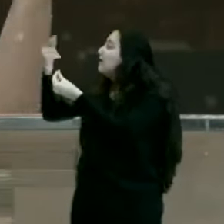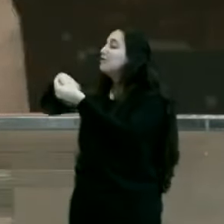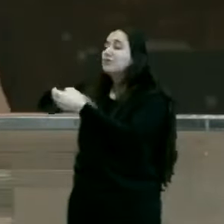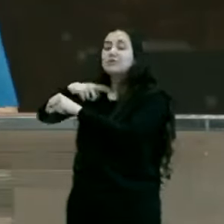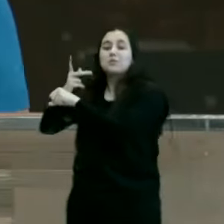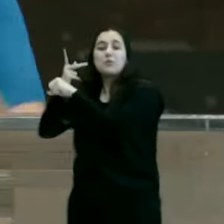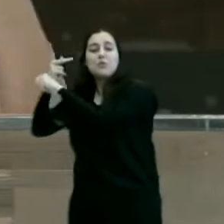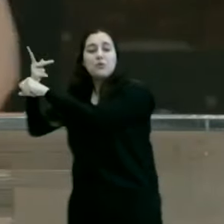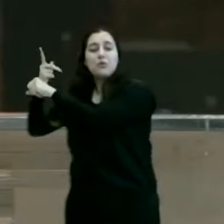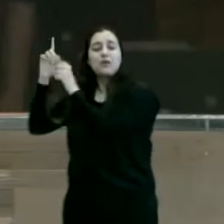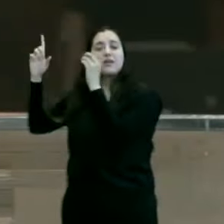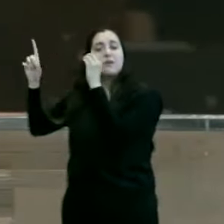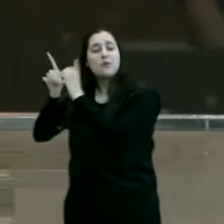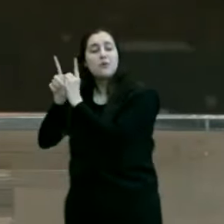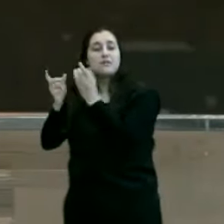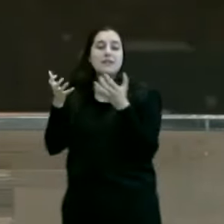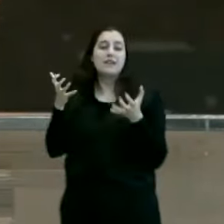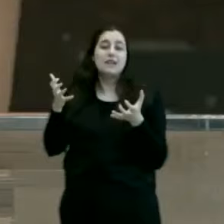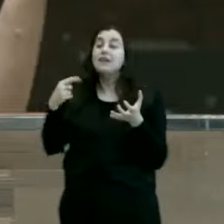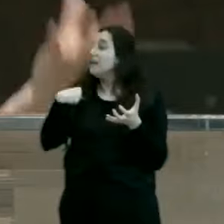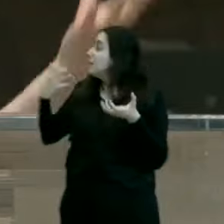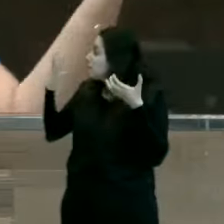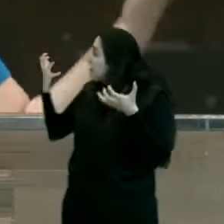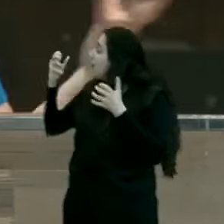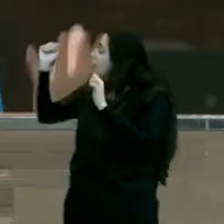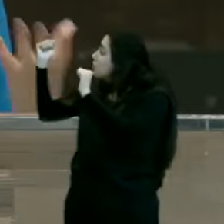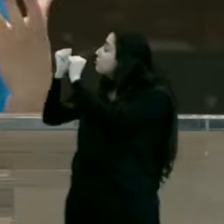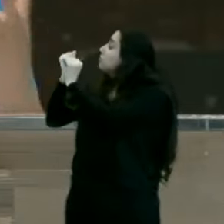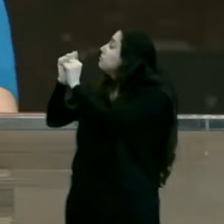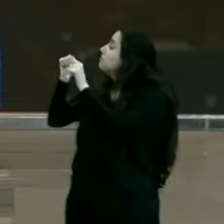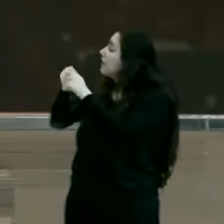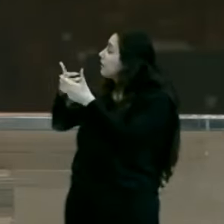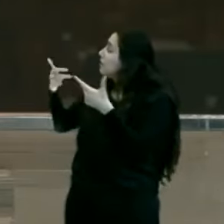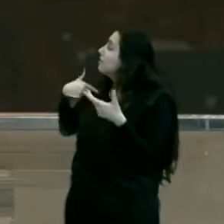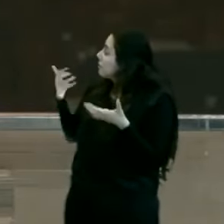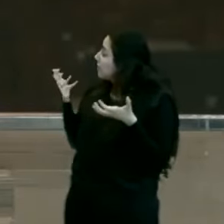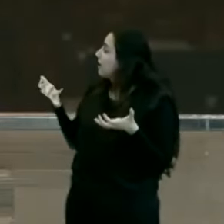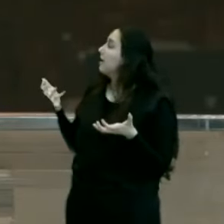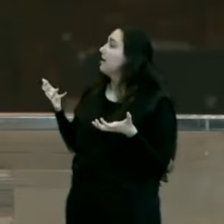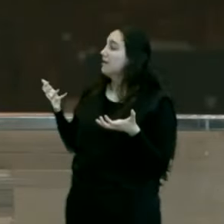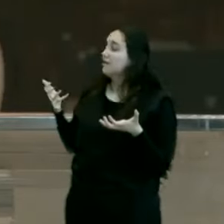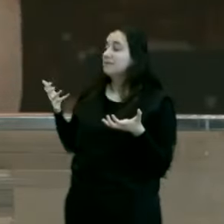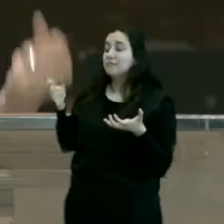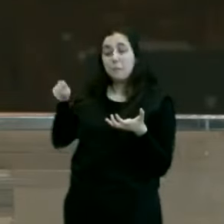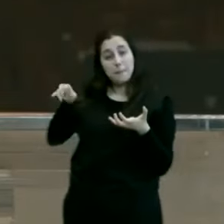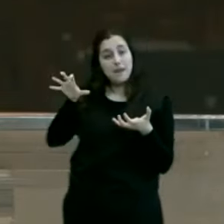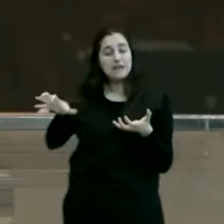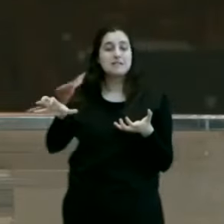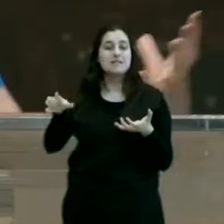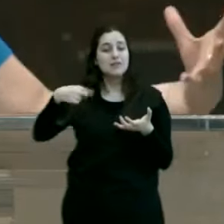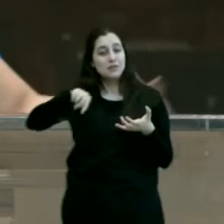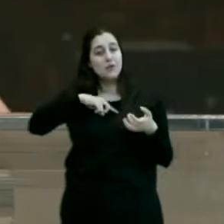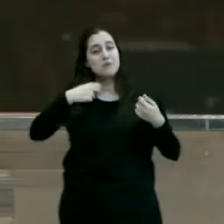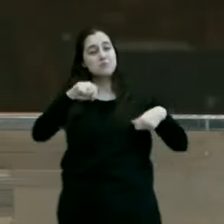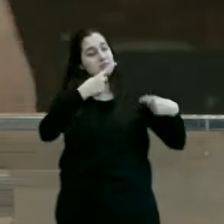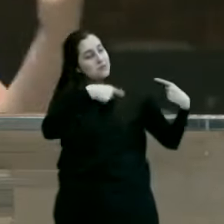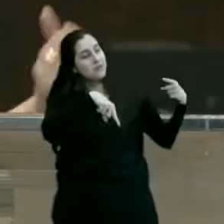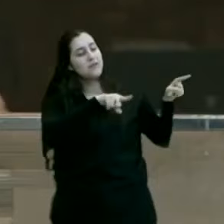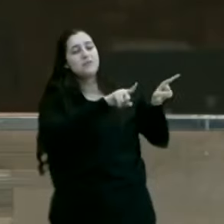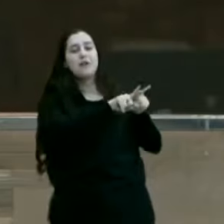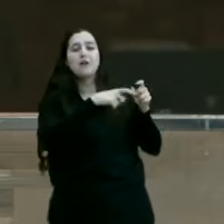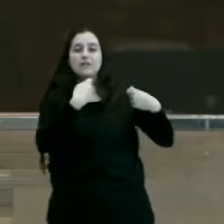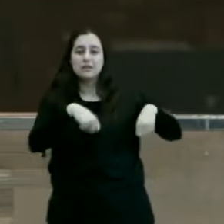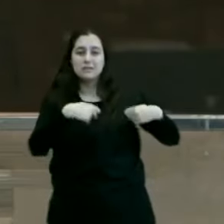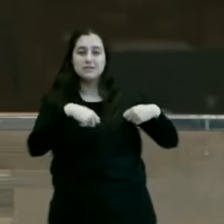nós vamos de encontro, dizendo: ei, eu quero fazer alguma coisa ao Senhor. Nesse momento do primeiro amor, o